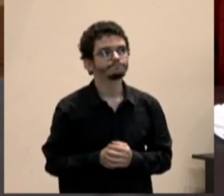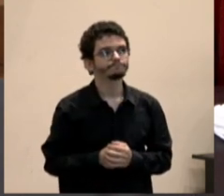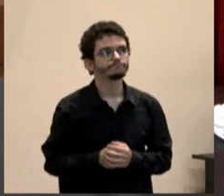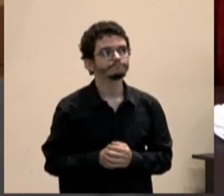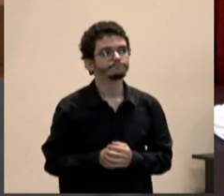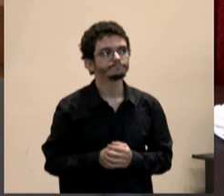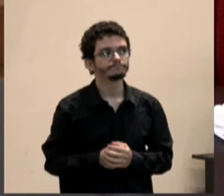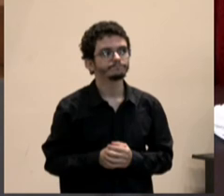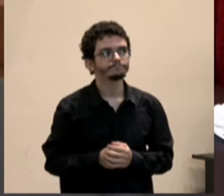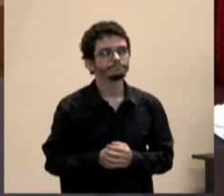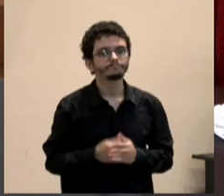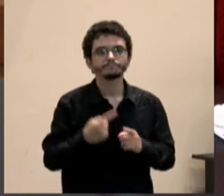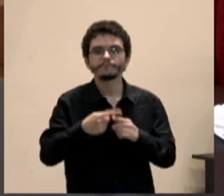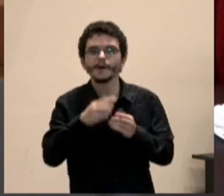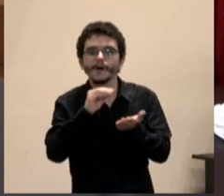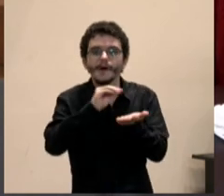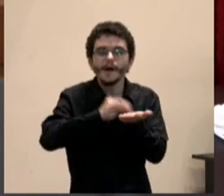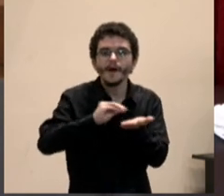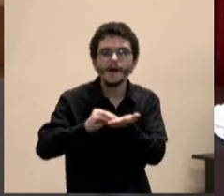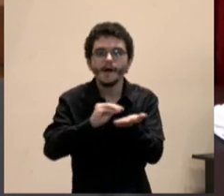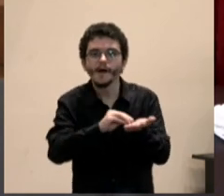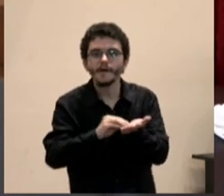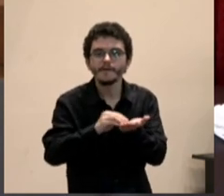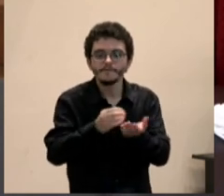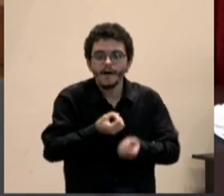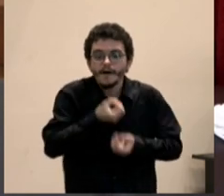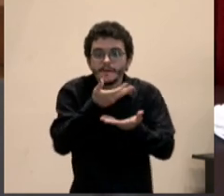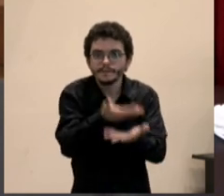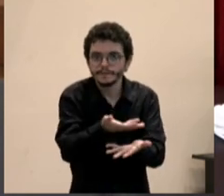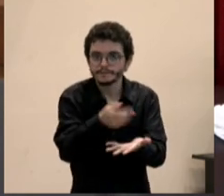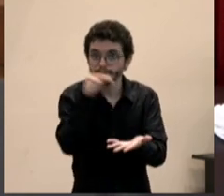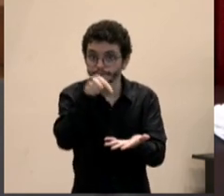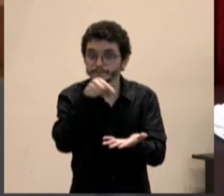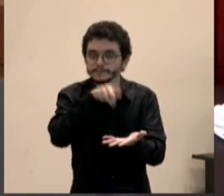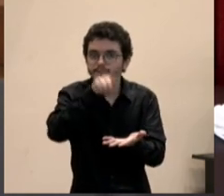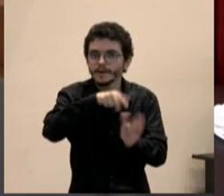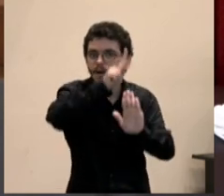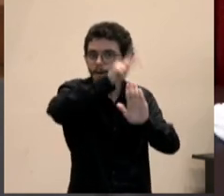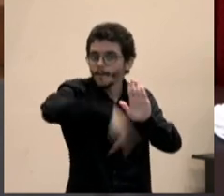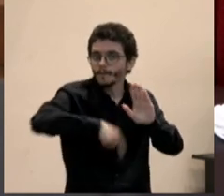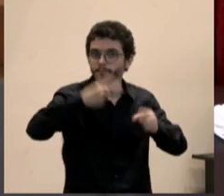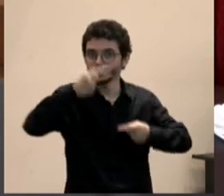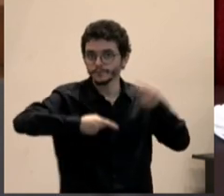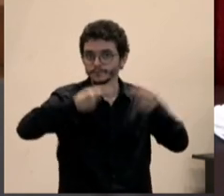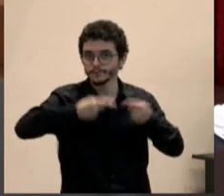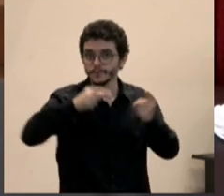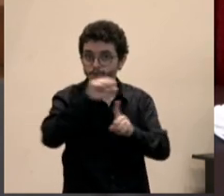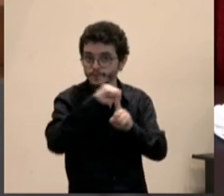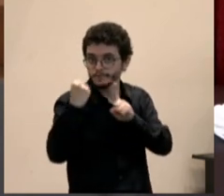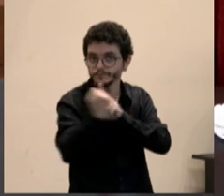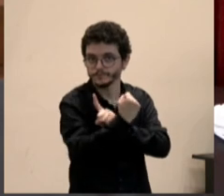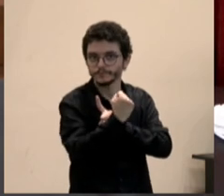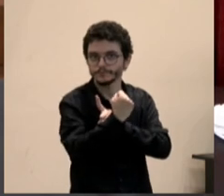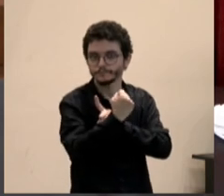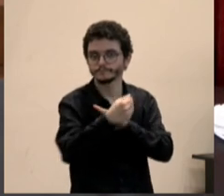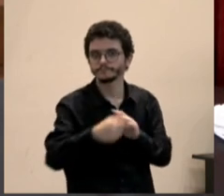por falta de condições. Isso é um projeto político de sociedade.